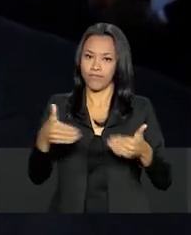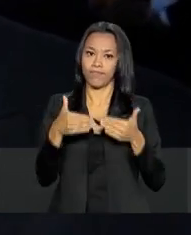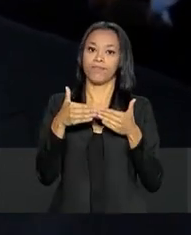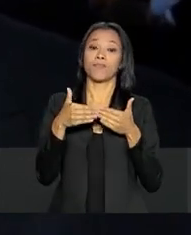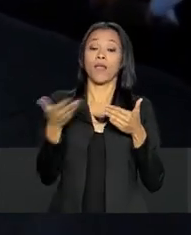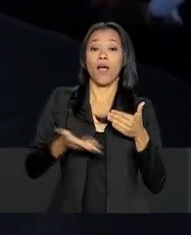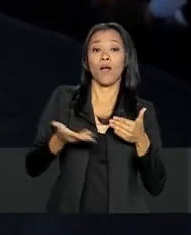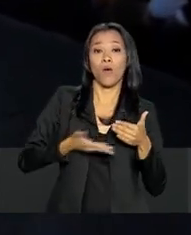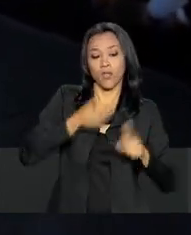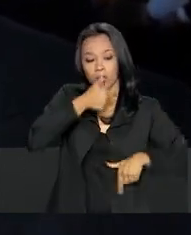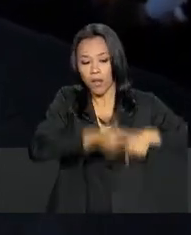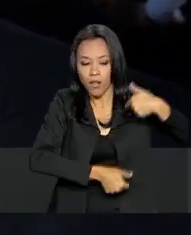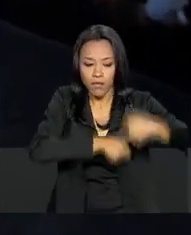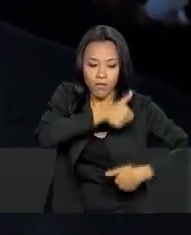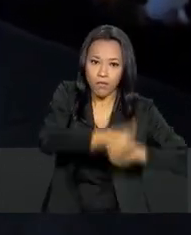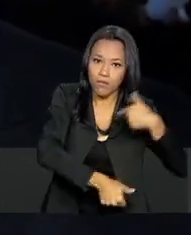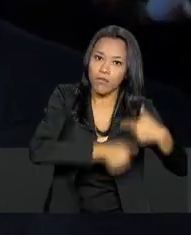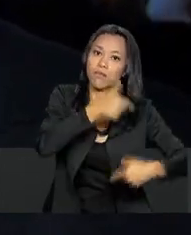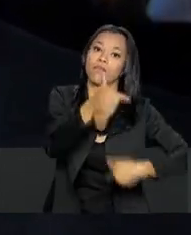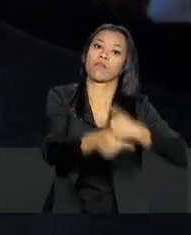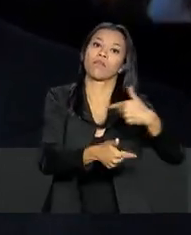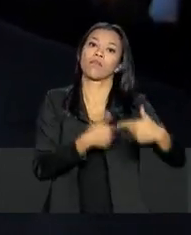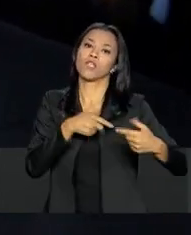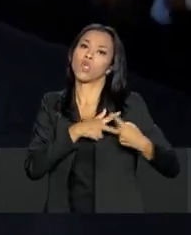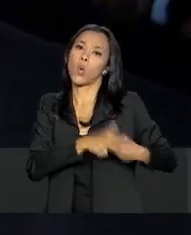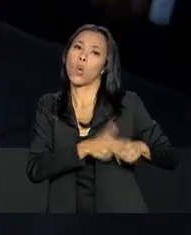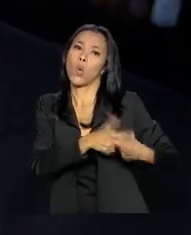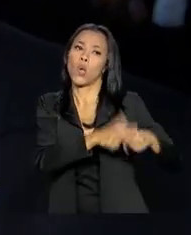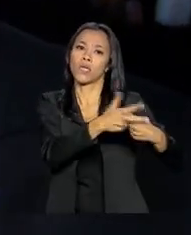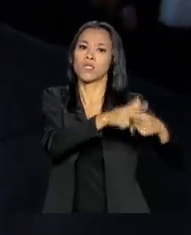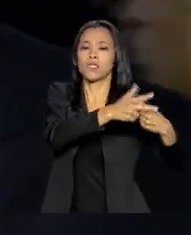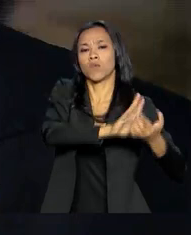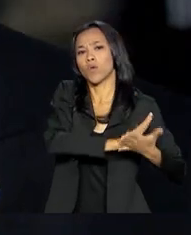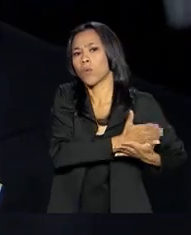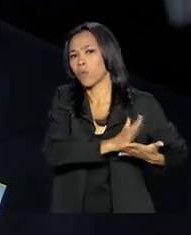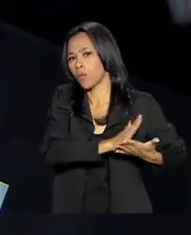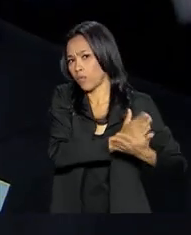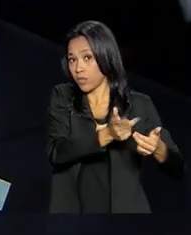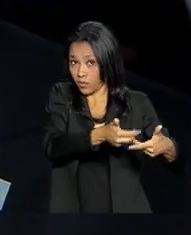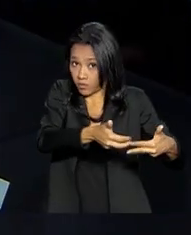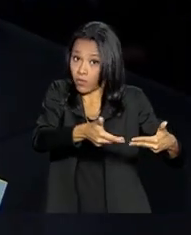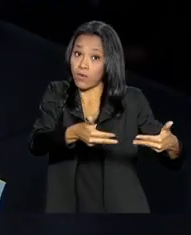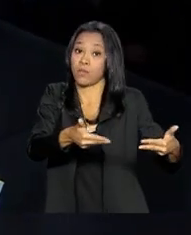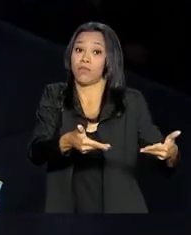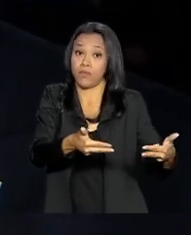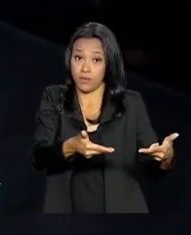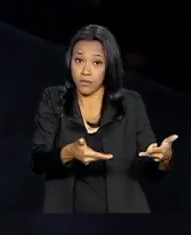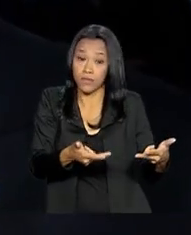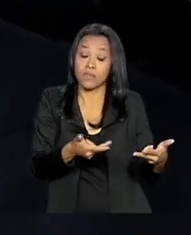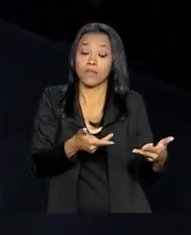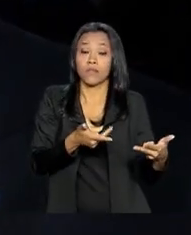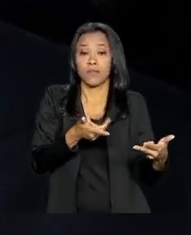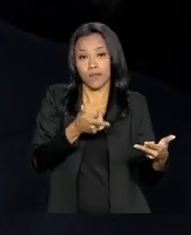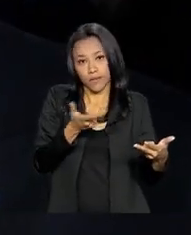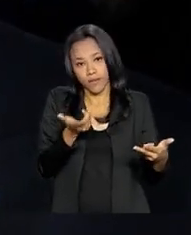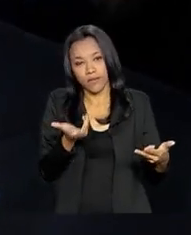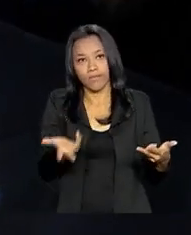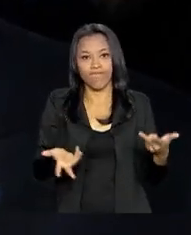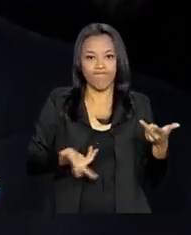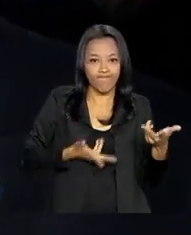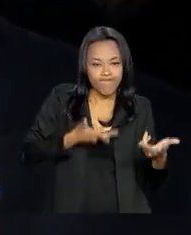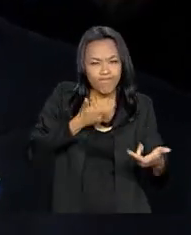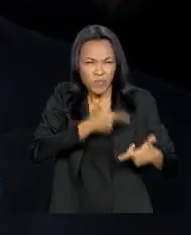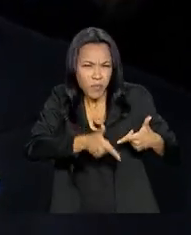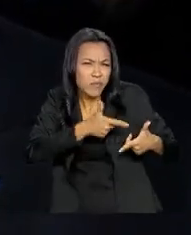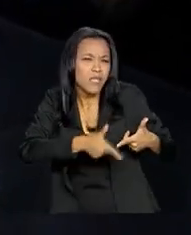de operacionalização e de correção de algumas questões que ainda temos, eu diria que